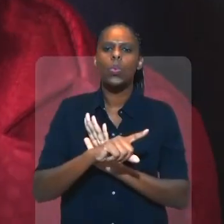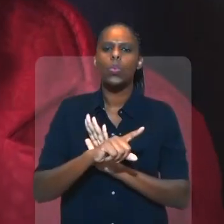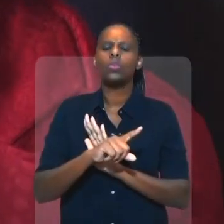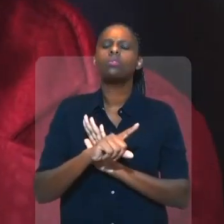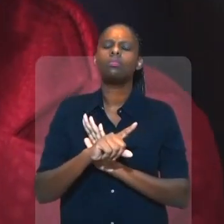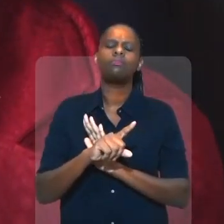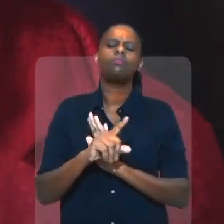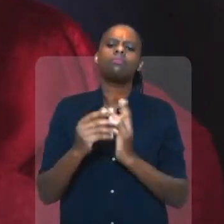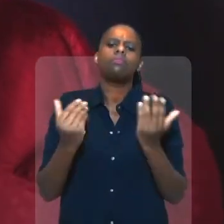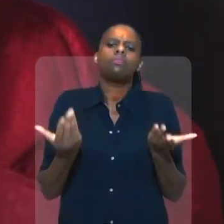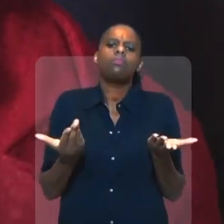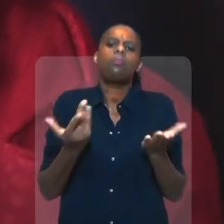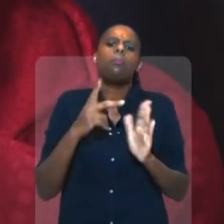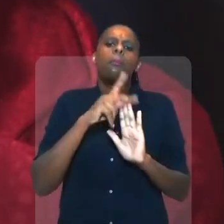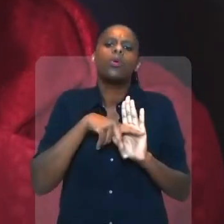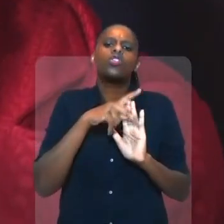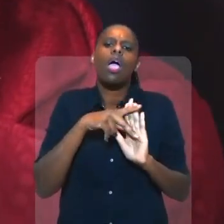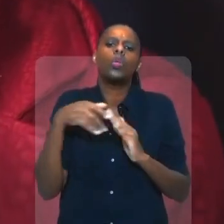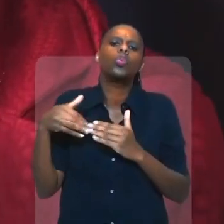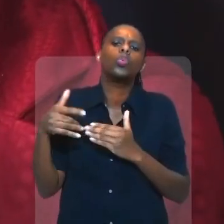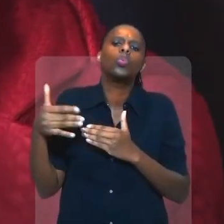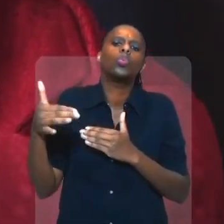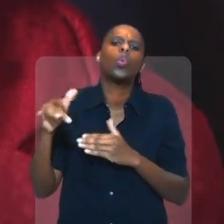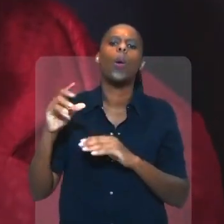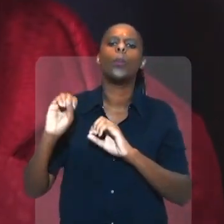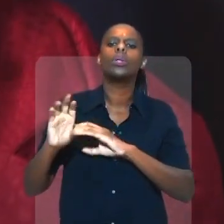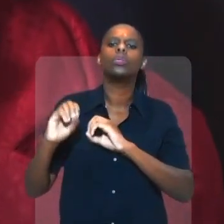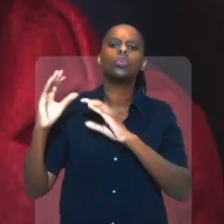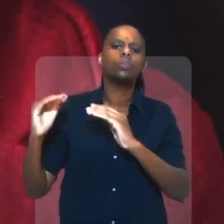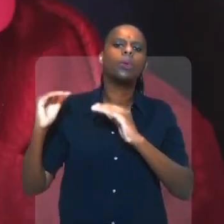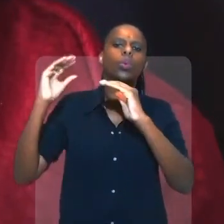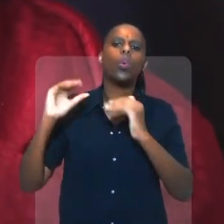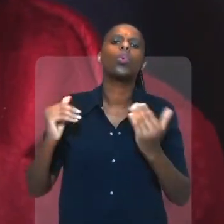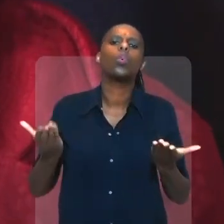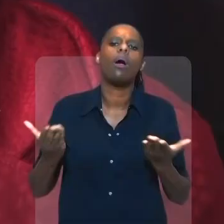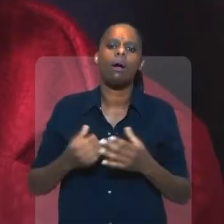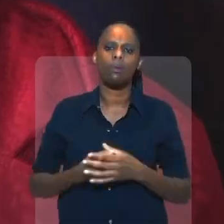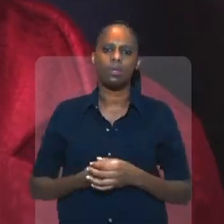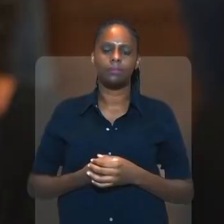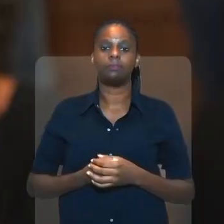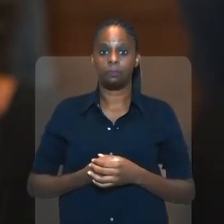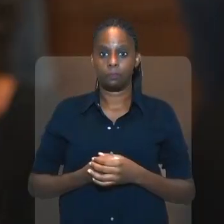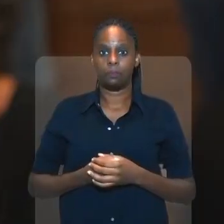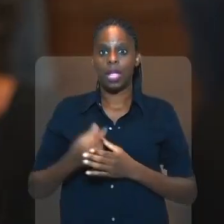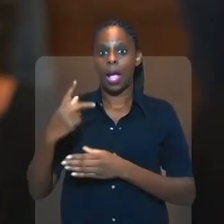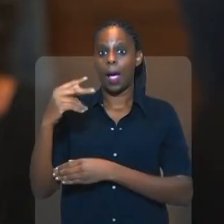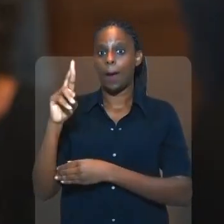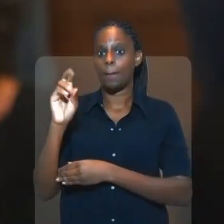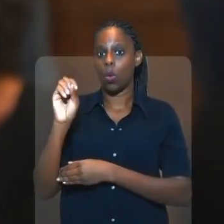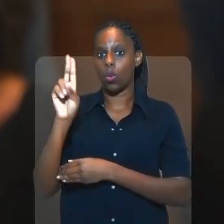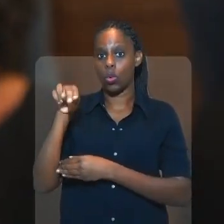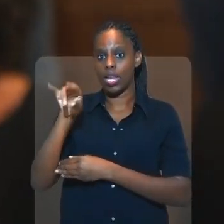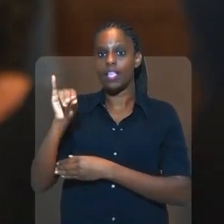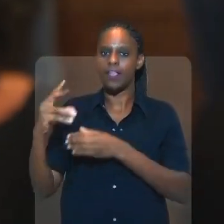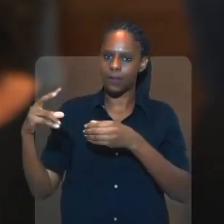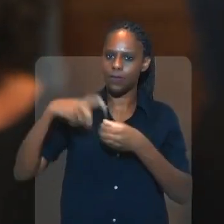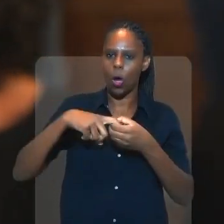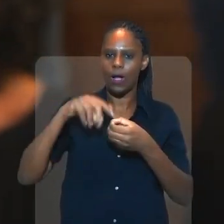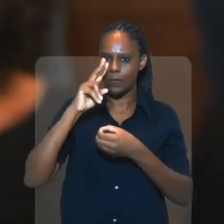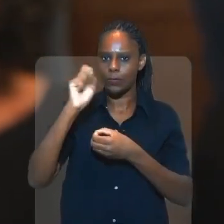eu queria saber do Senhor Quais são os seus projetos para o ensino superior Olha primeiro vai